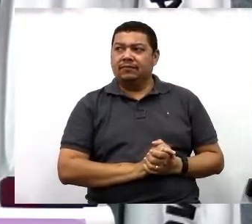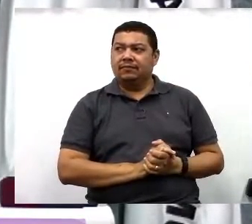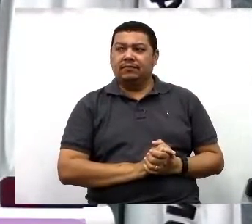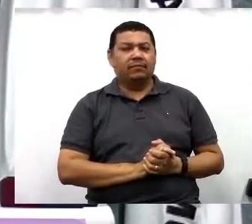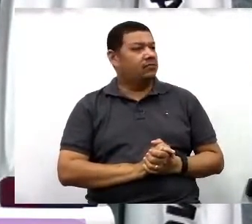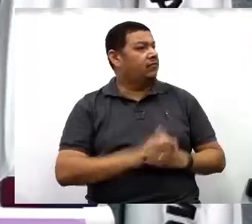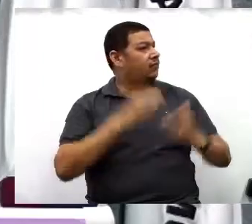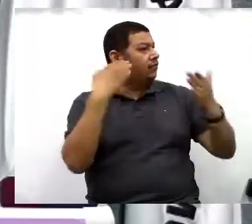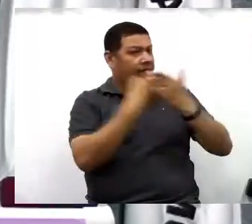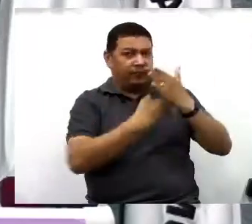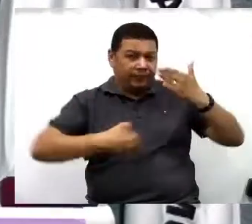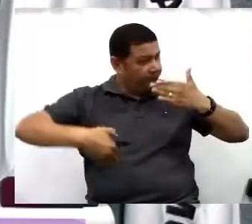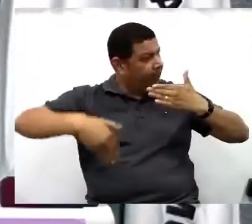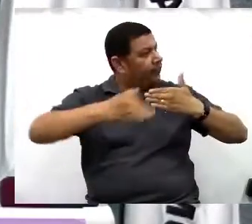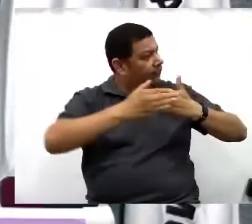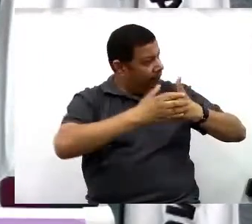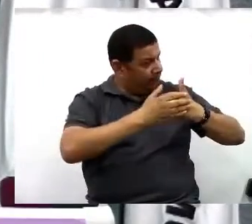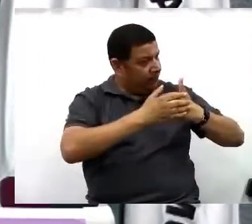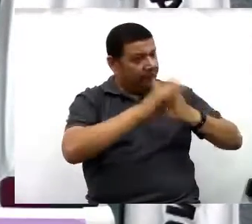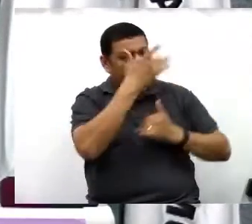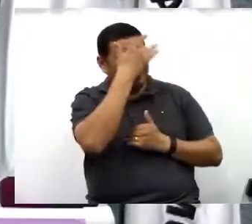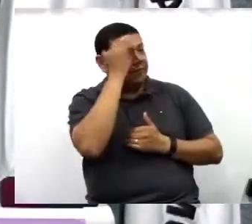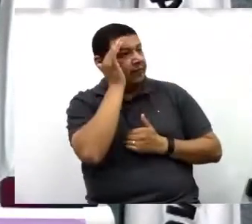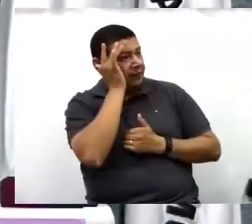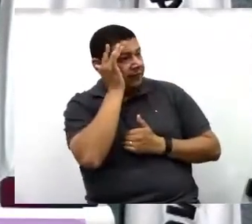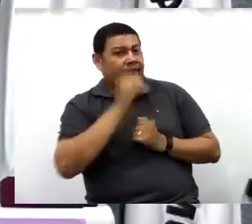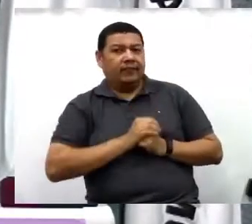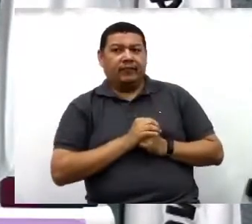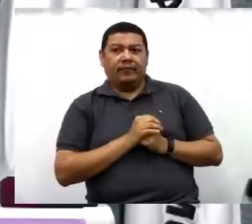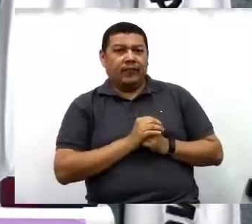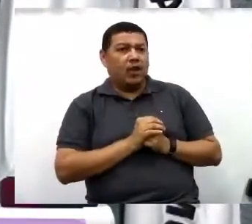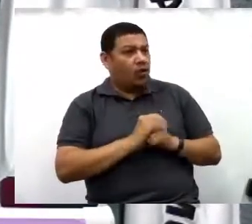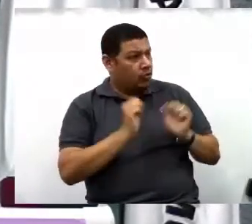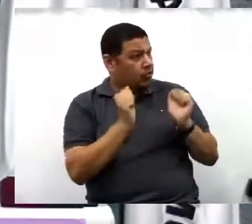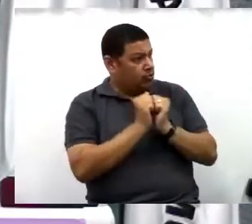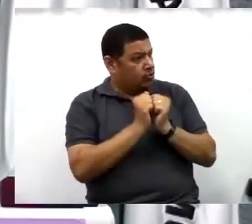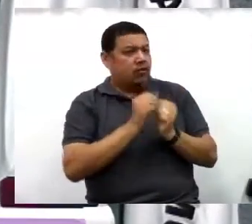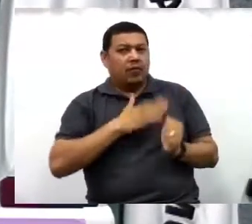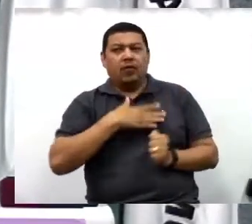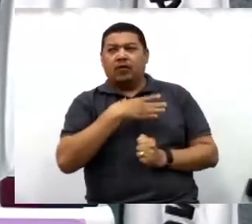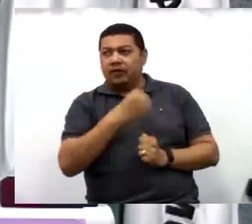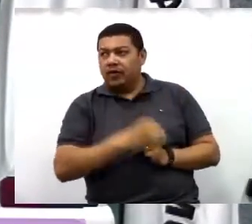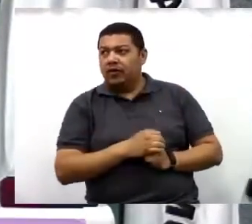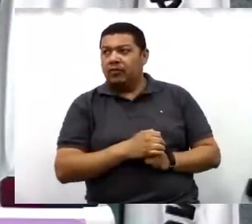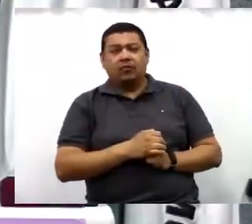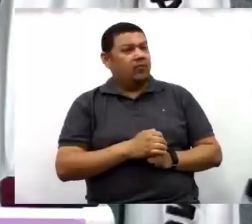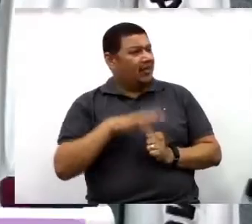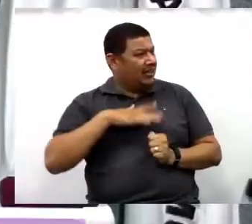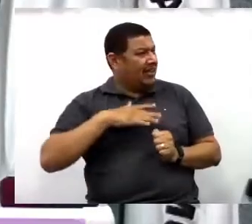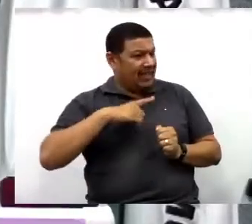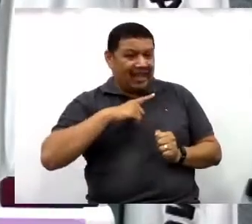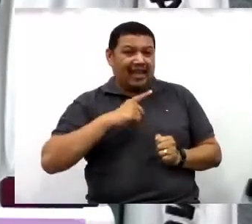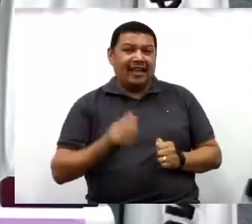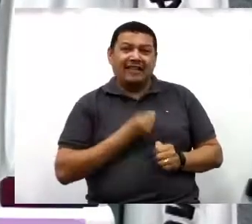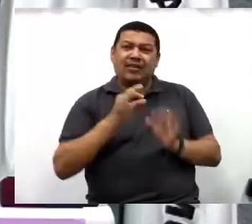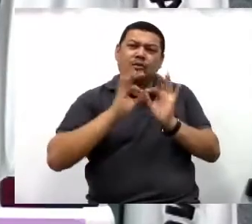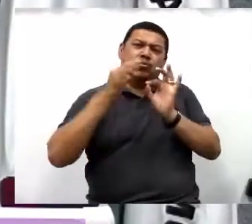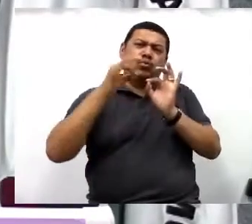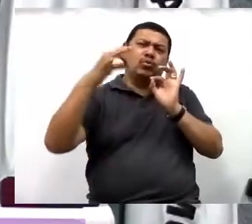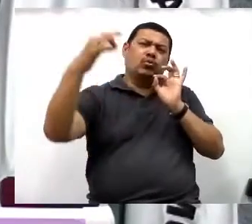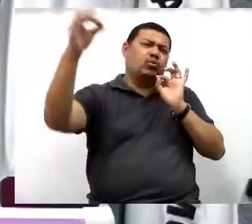Todas as pessoas que conviveram ao meu lado, meus filhos, todos estão longe daqui.